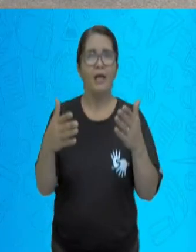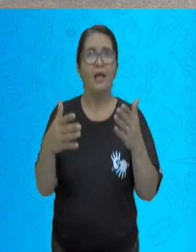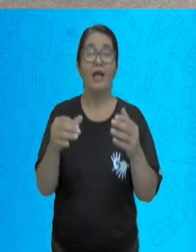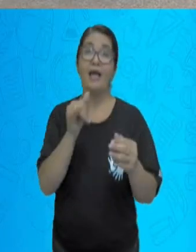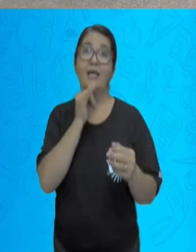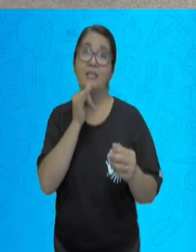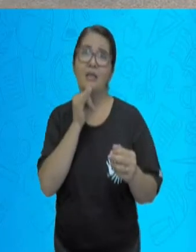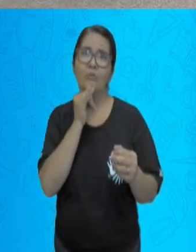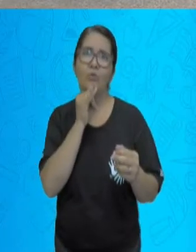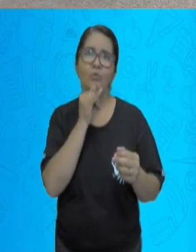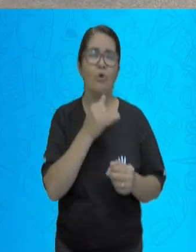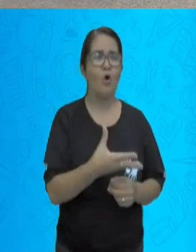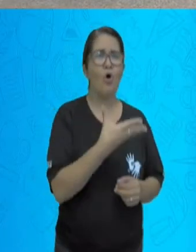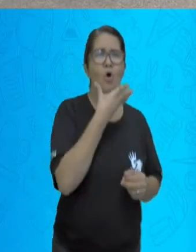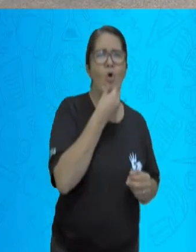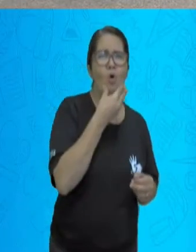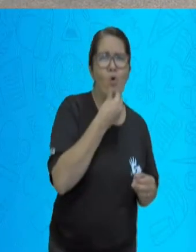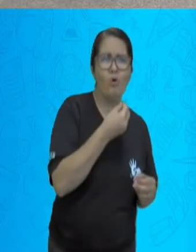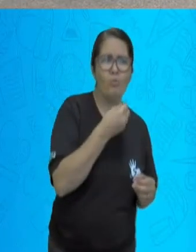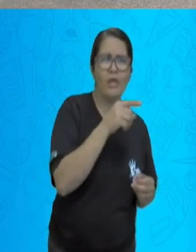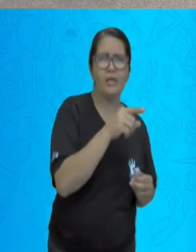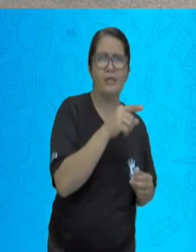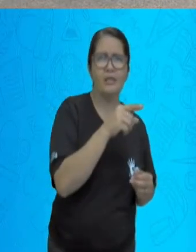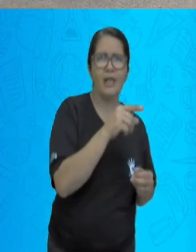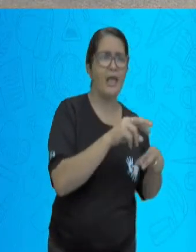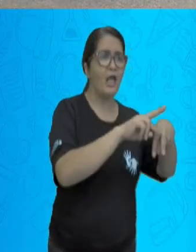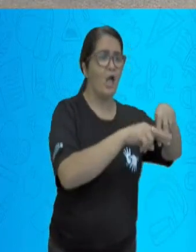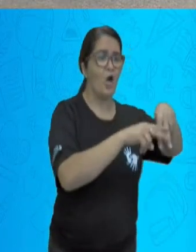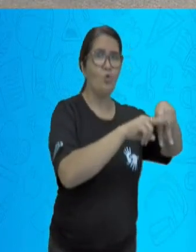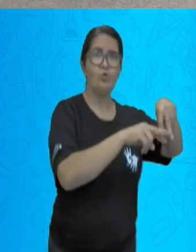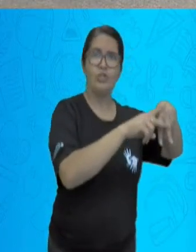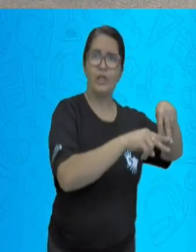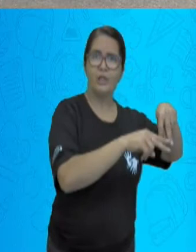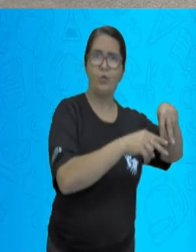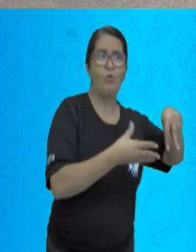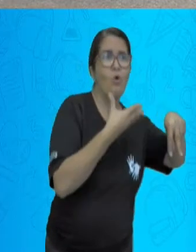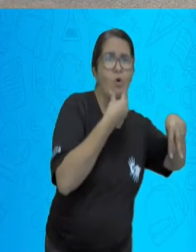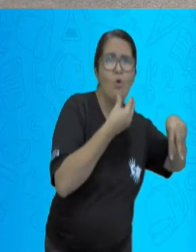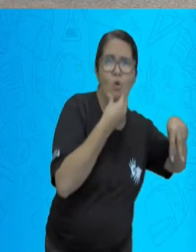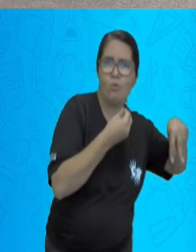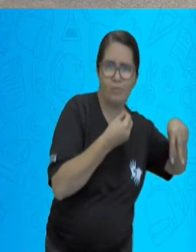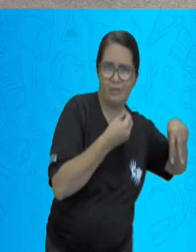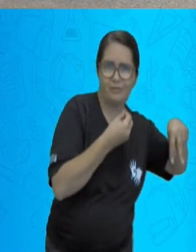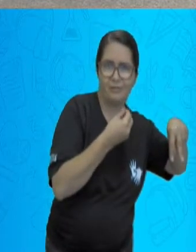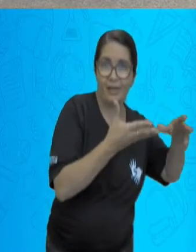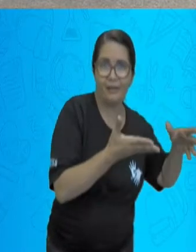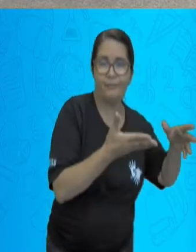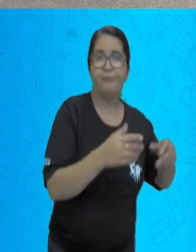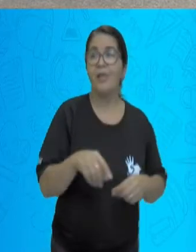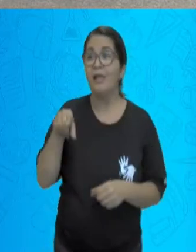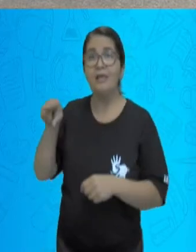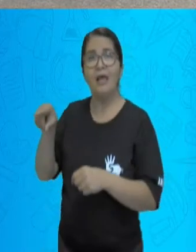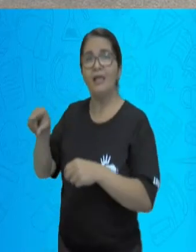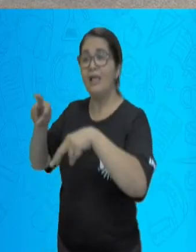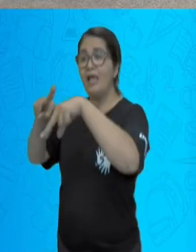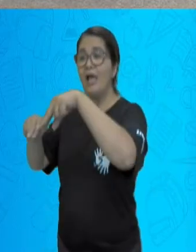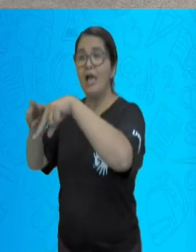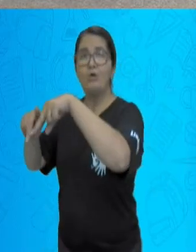o masculino, já mulher representa o feminino. Perceberam que são